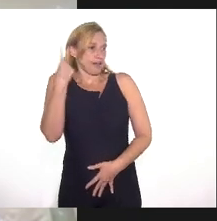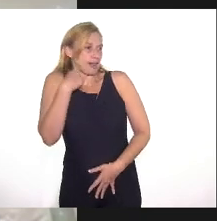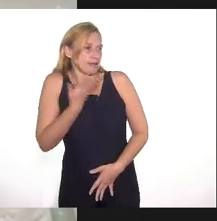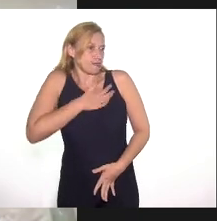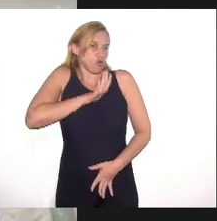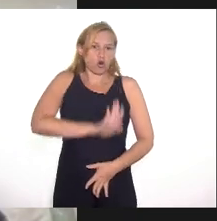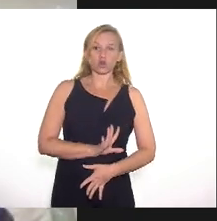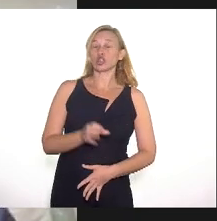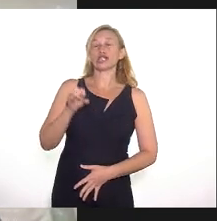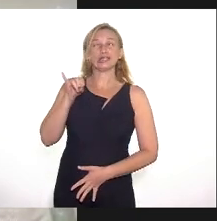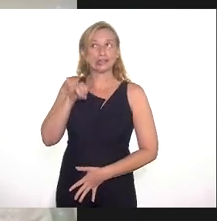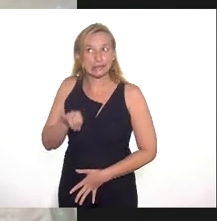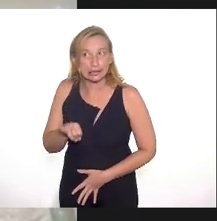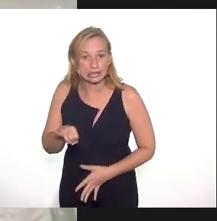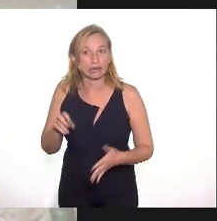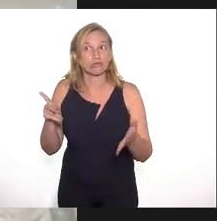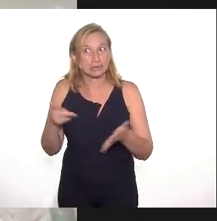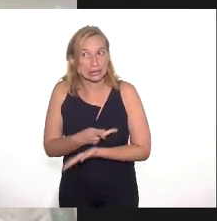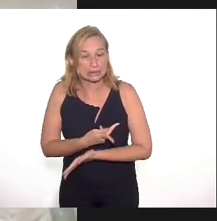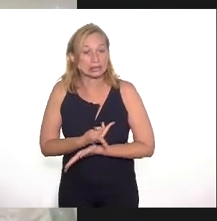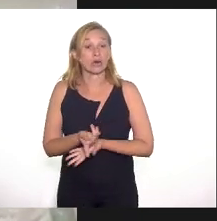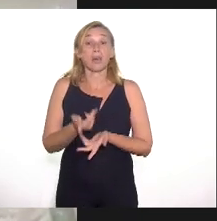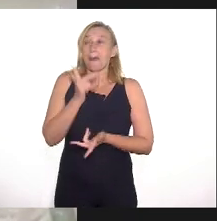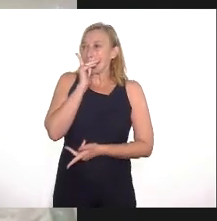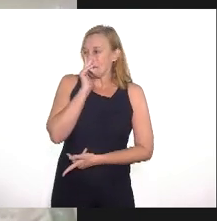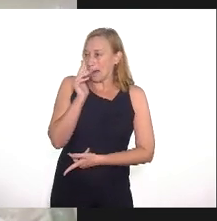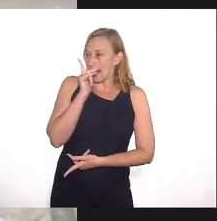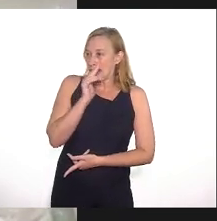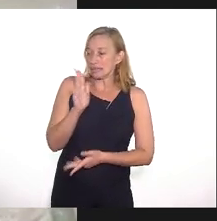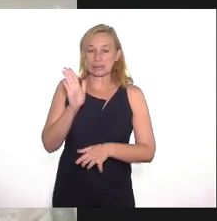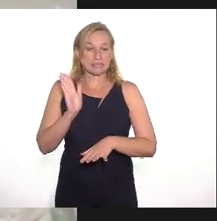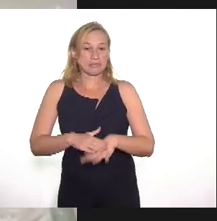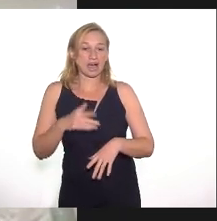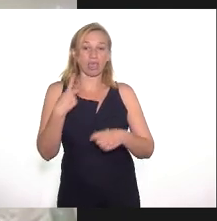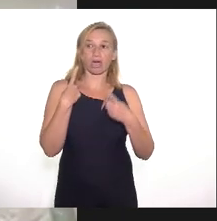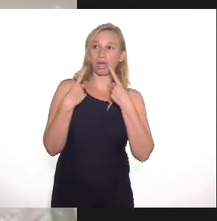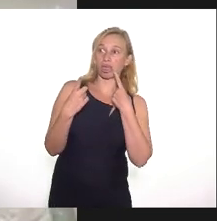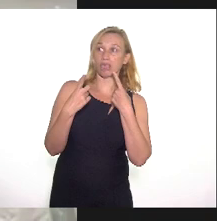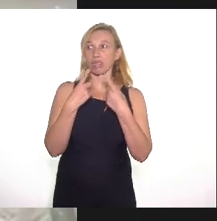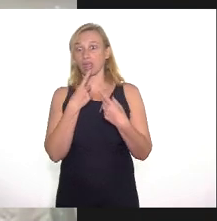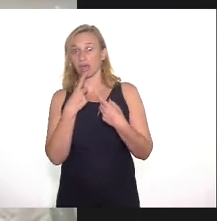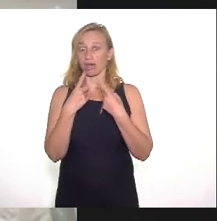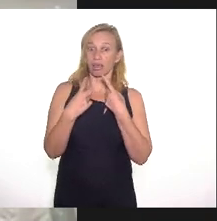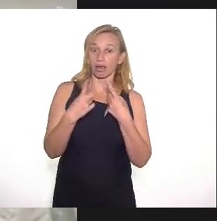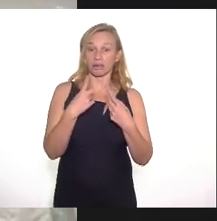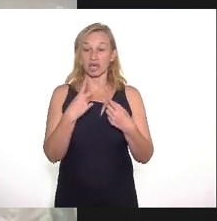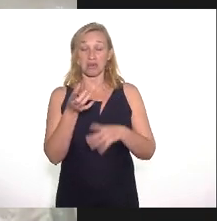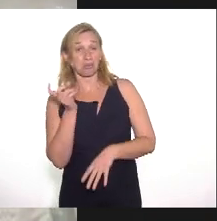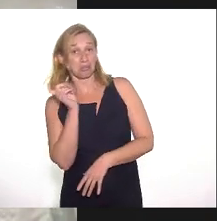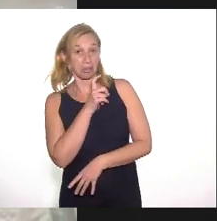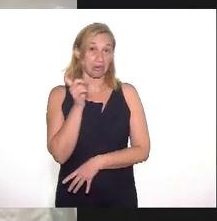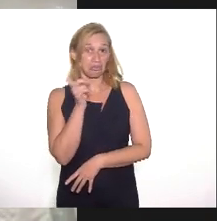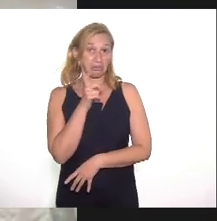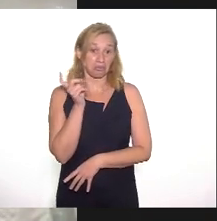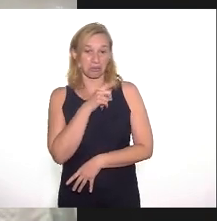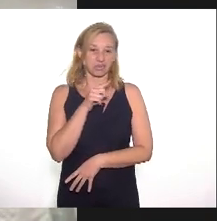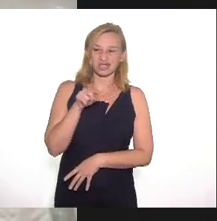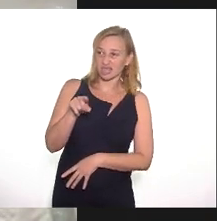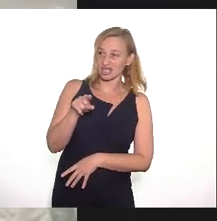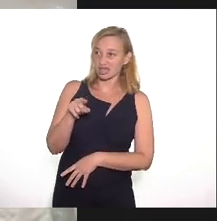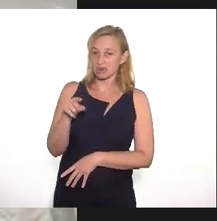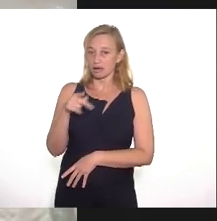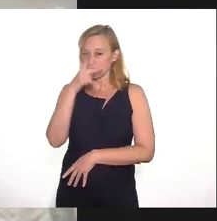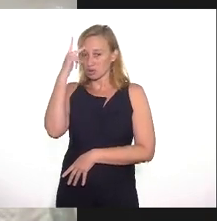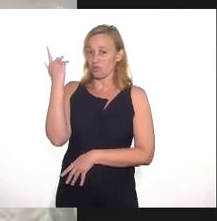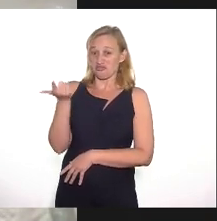foi, de ser abordada. Me parece mais um discurso vitimista, um discurso mentiroso dessa gente